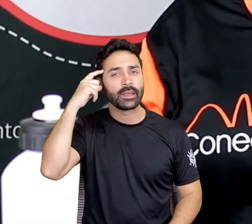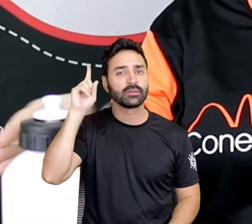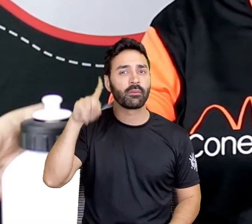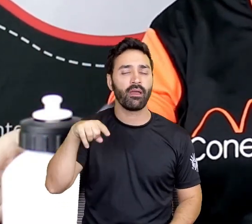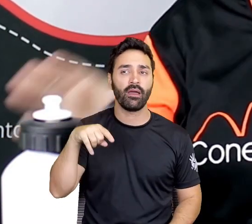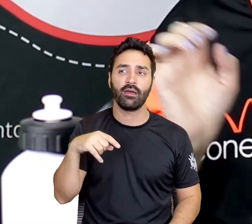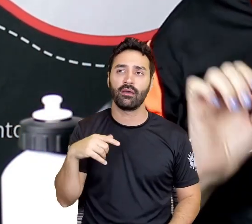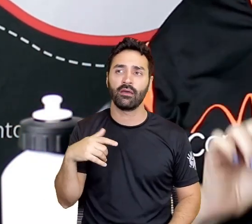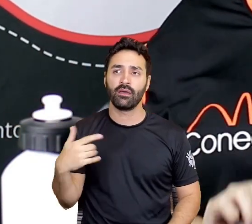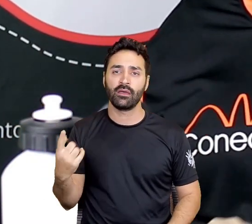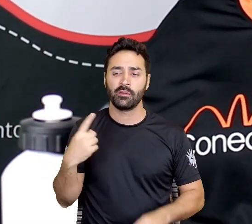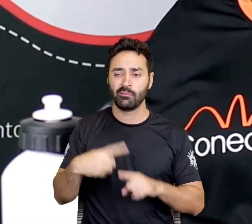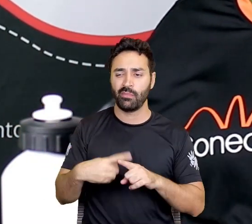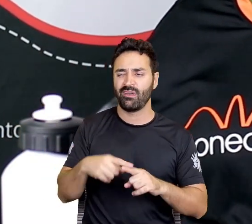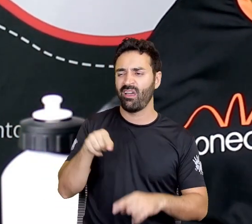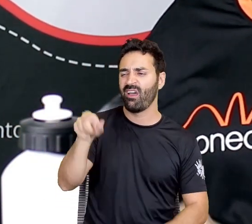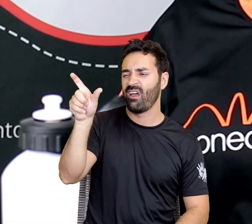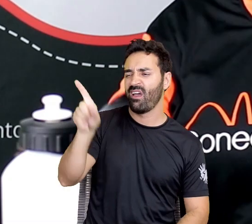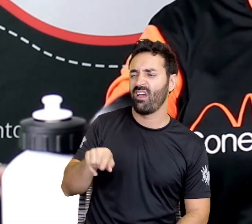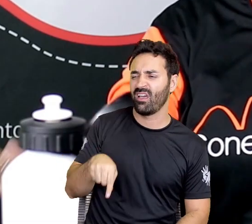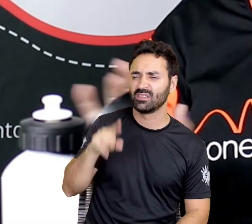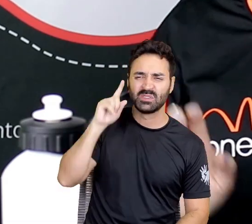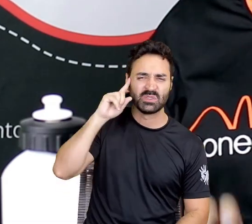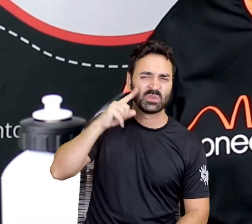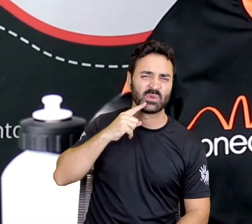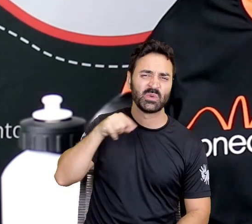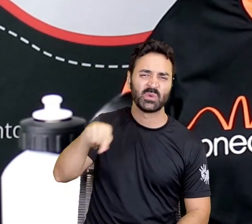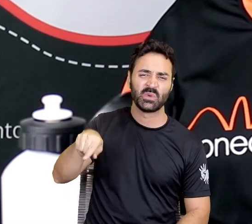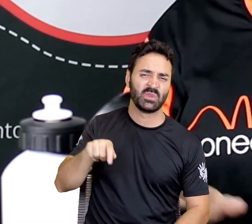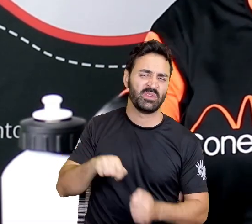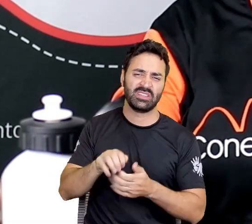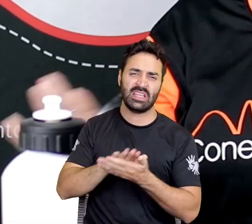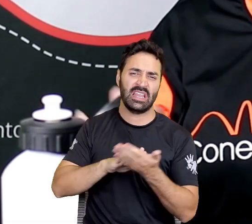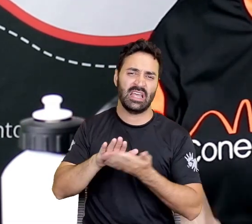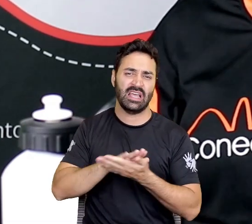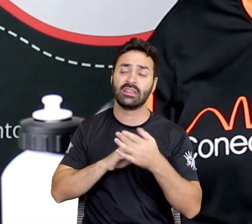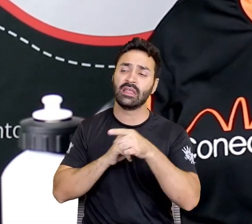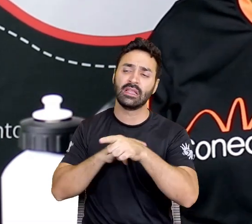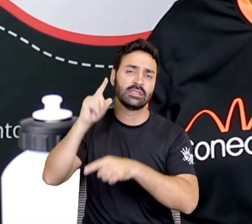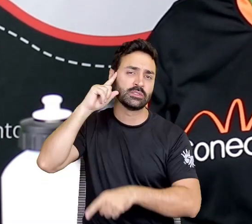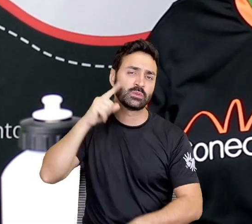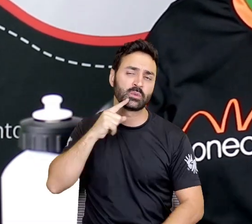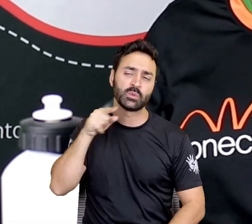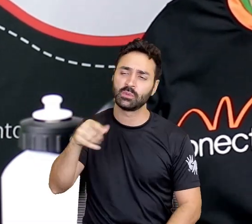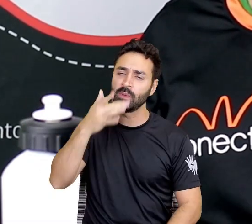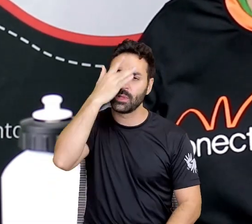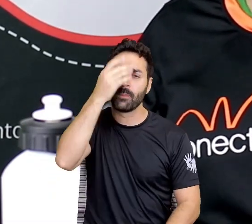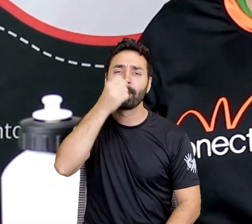gente, mas fulano é surdo. Ele não vai fazer nada não, se ele é surdo, ele é bonzinho.